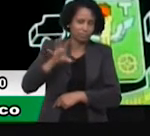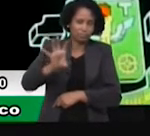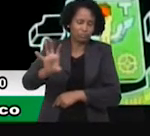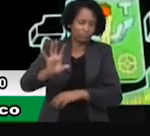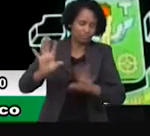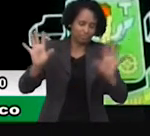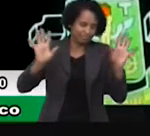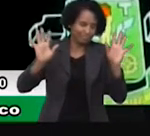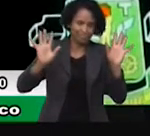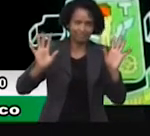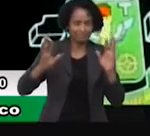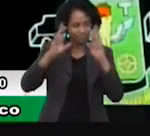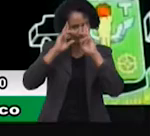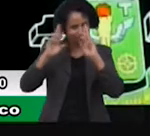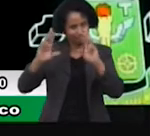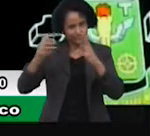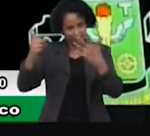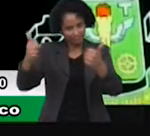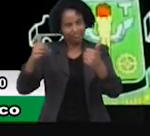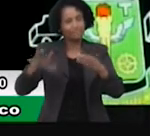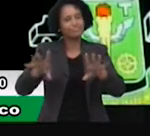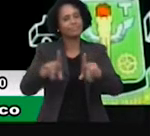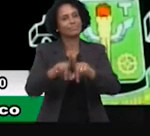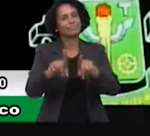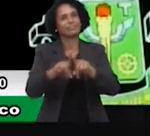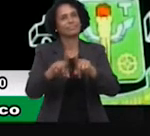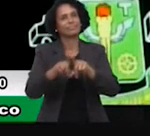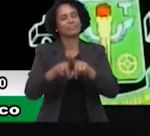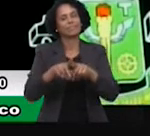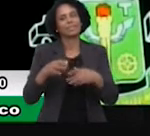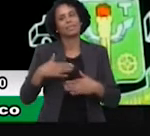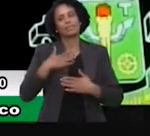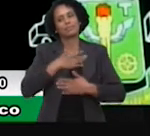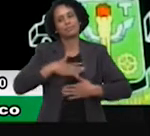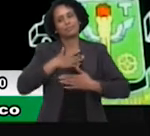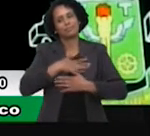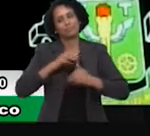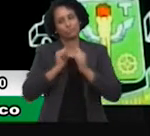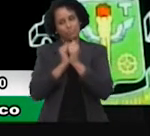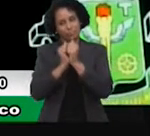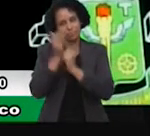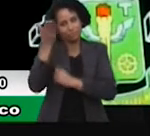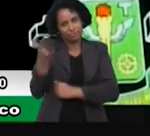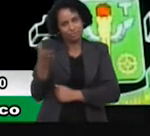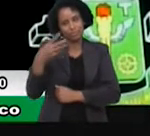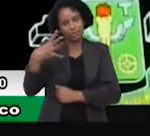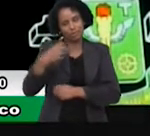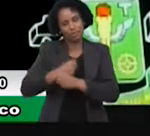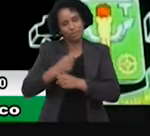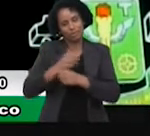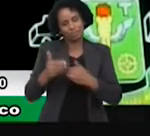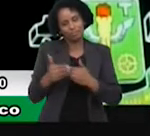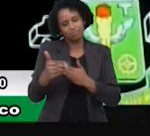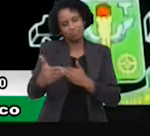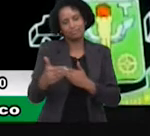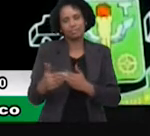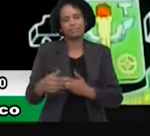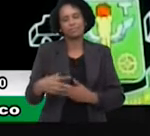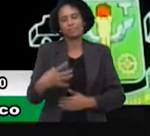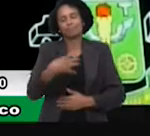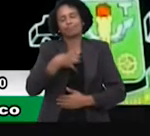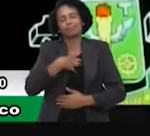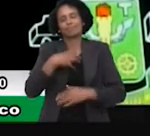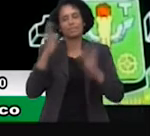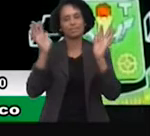Excelência achava por certo. Então, deixar aqui, foi um prazer trabalhar ao lado de Vossa Excelência esses 4 anos também, dizer da alegria de poder